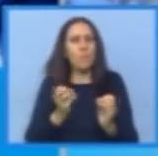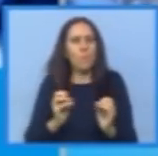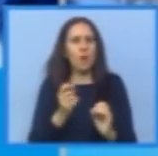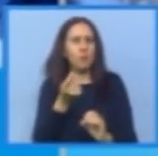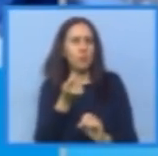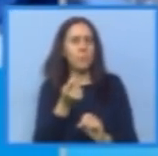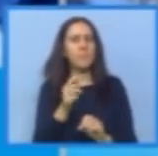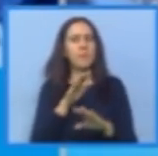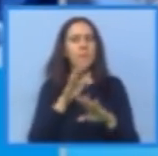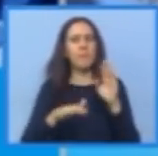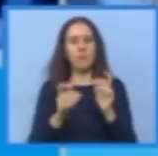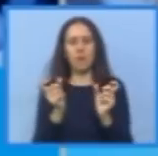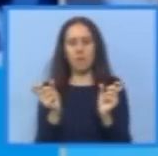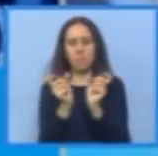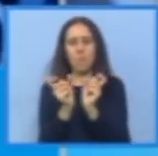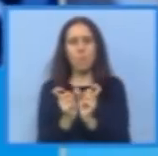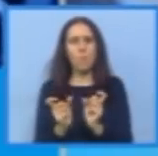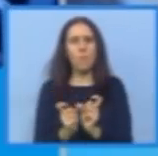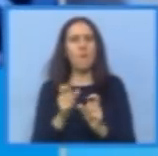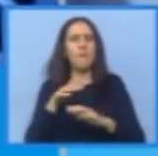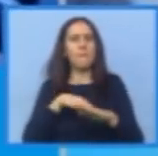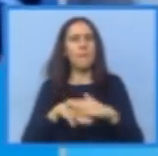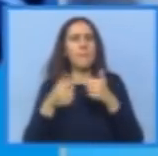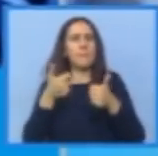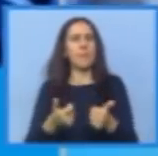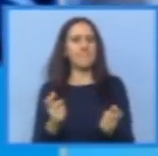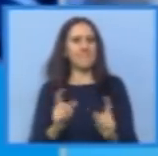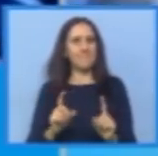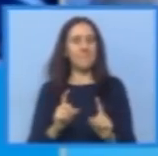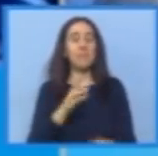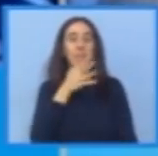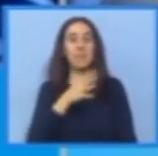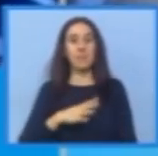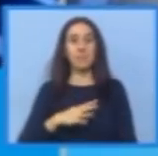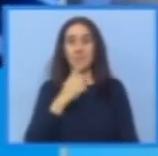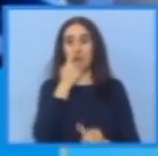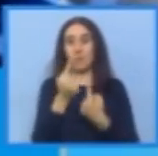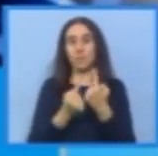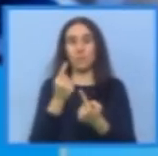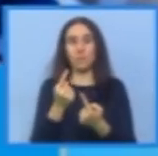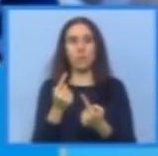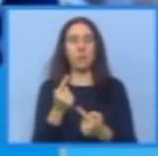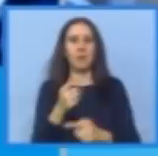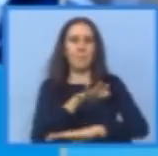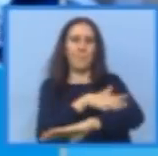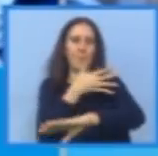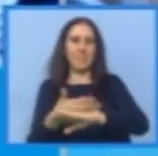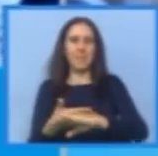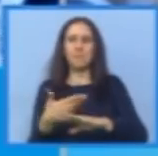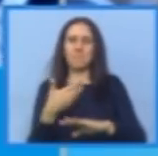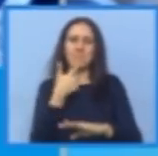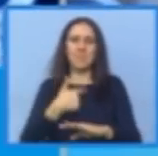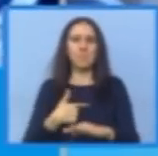às vezes as concordâncias não são muito bem feitas. E então dizem, alguns até, não só poeticamente, mas com muita